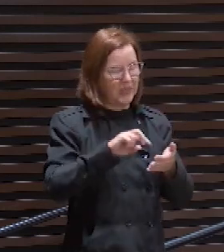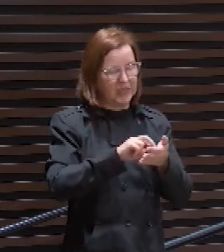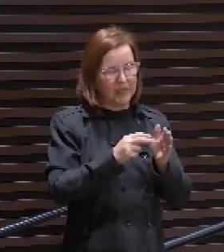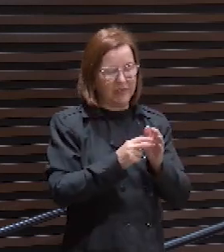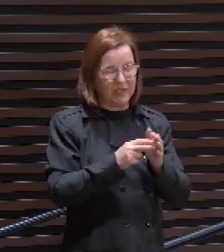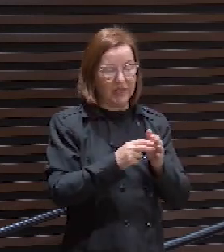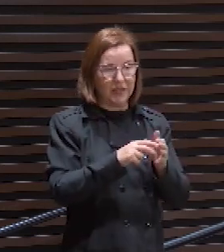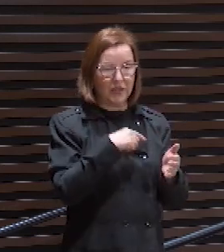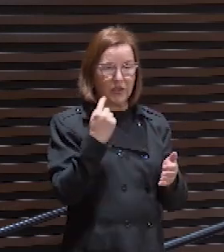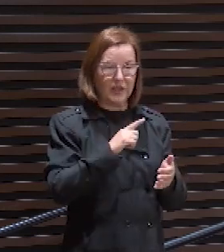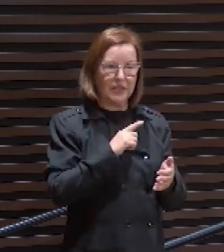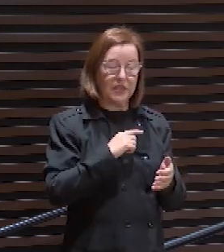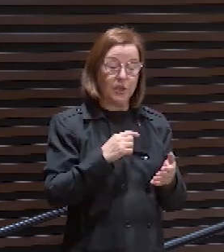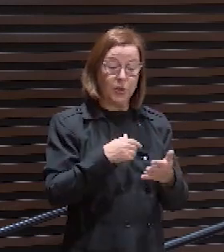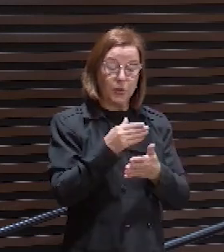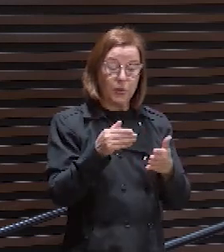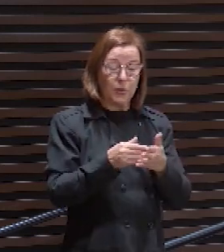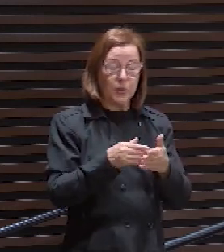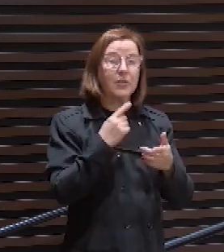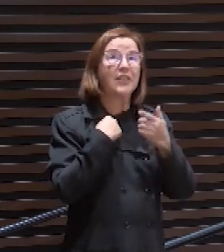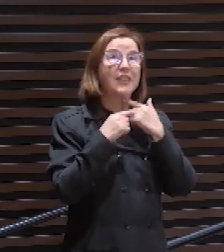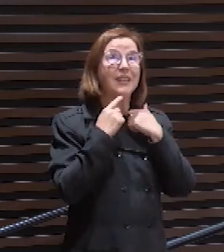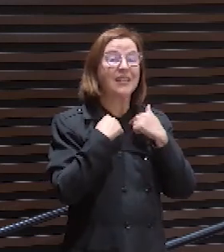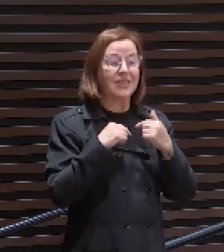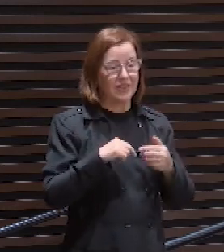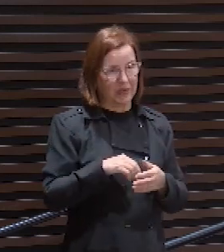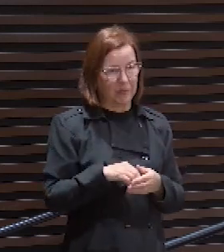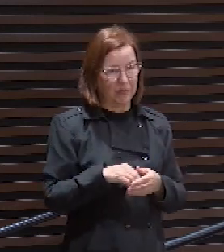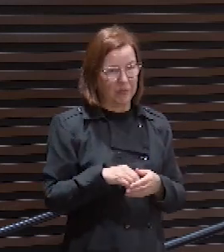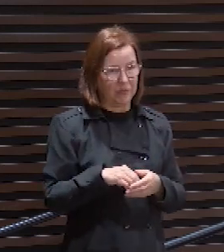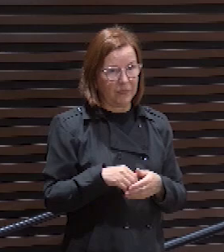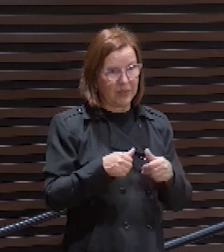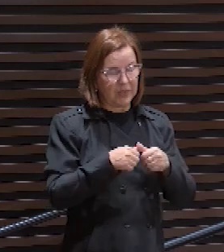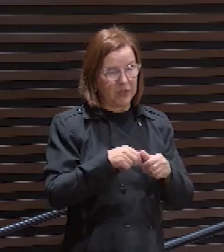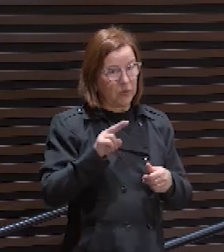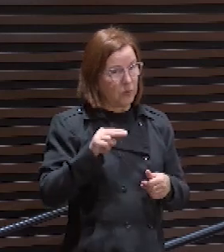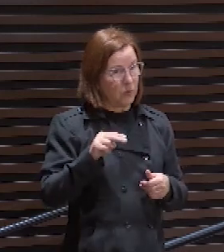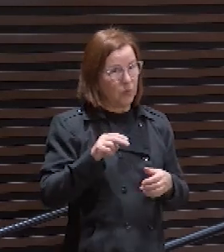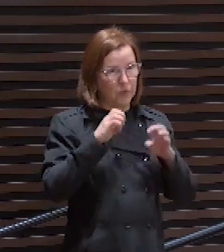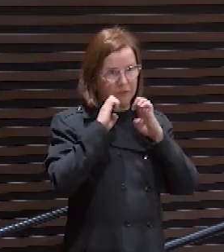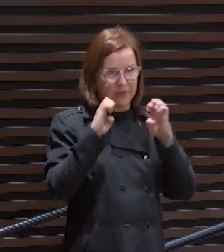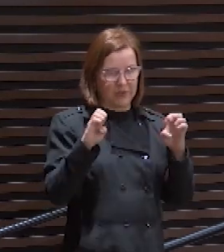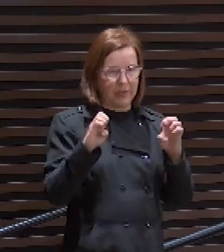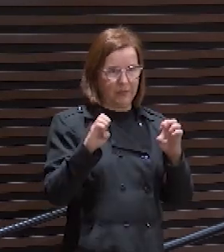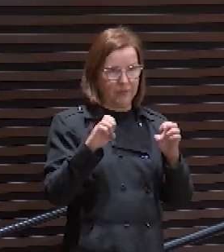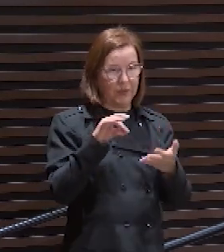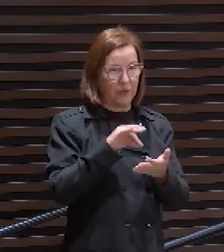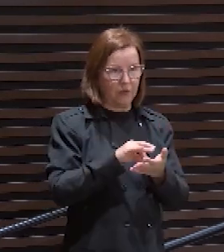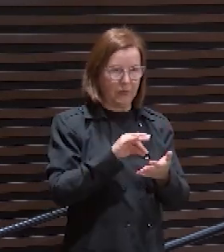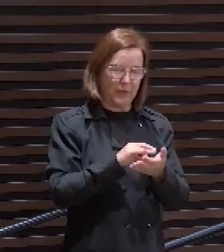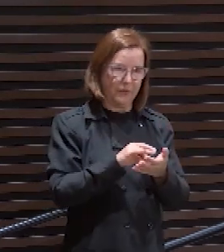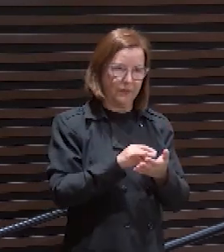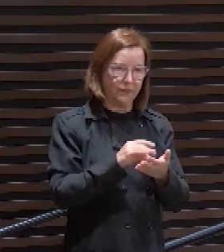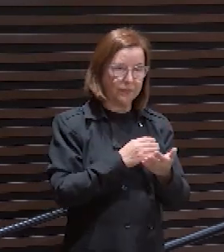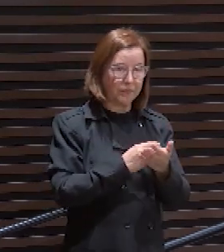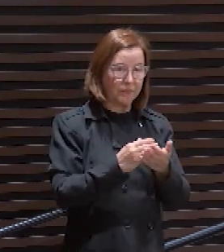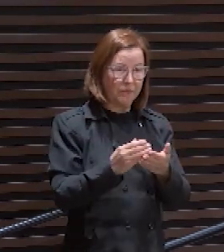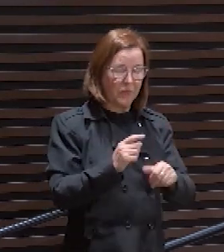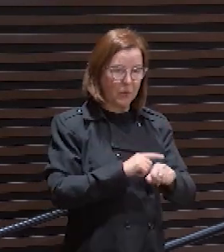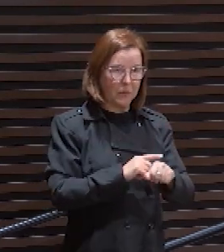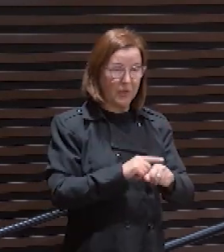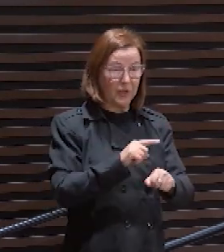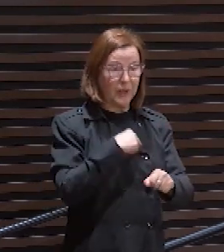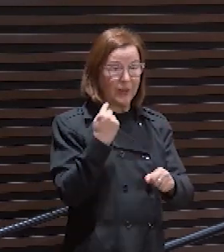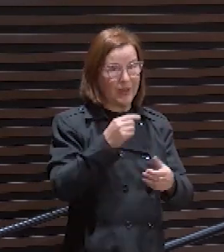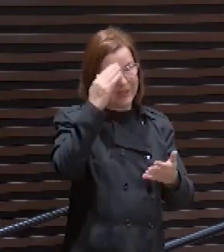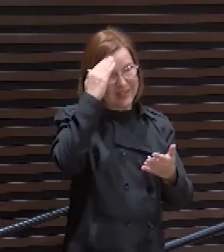Deus. Isso não é o Evangelho. Nunca foi o Evangelho e nunca será o Evangelho. Fato é, irmãos, que a partir do momento em que nós cremos